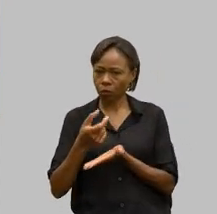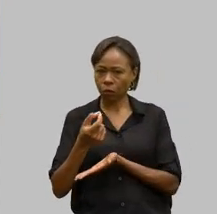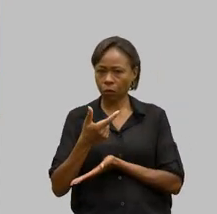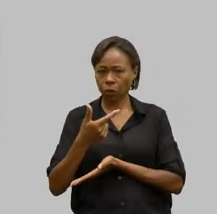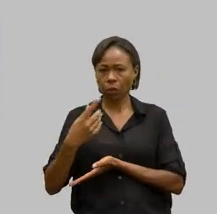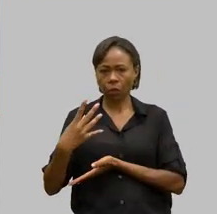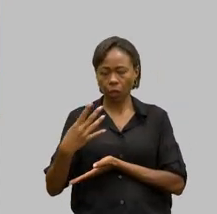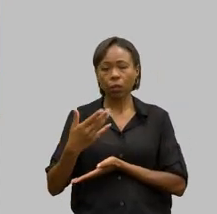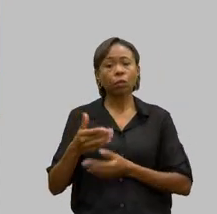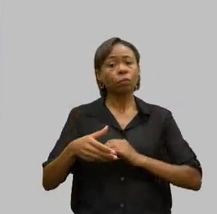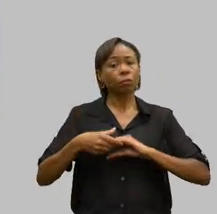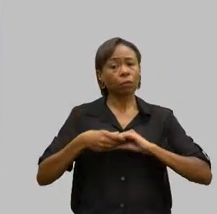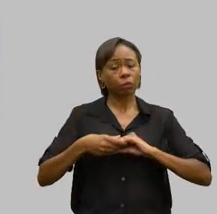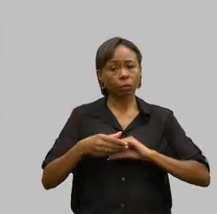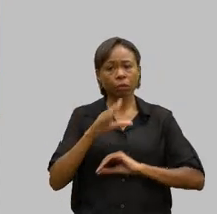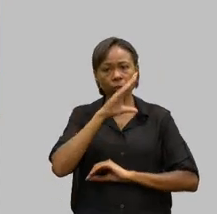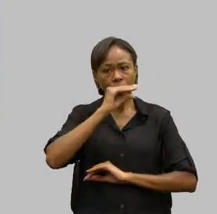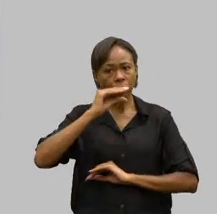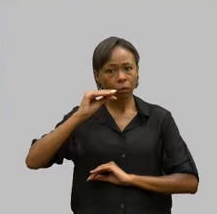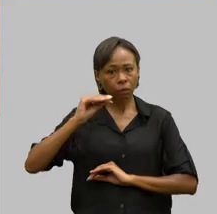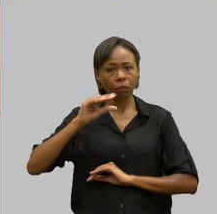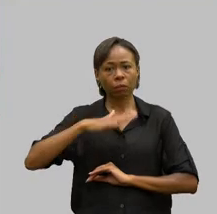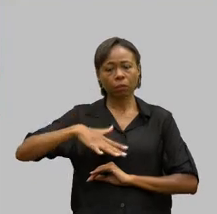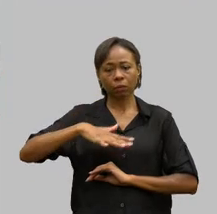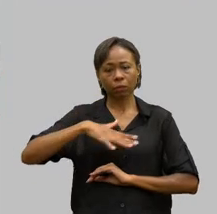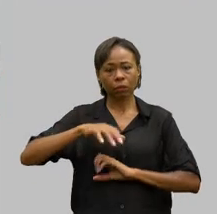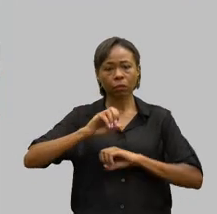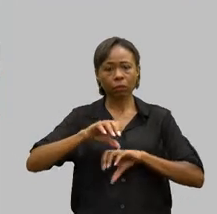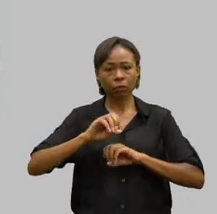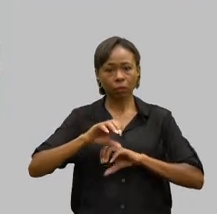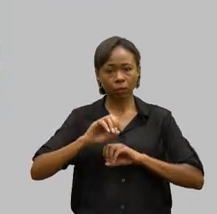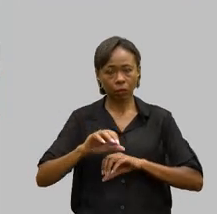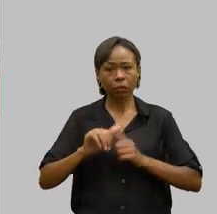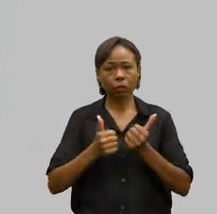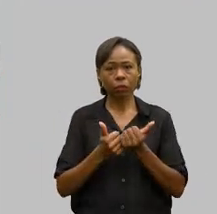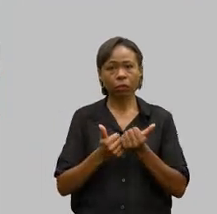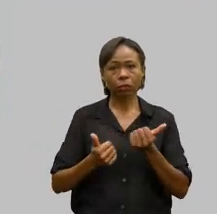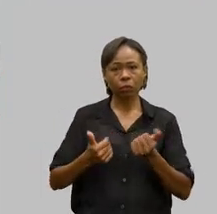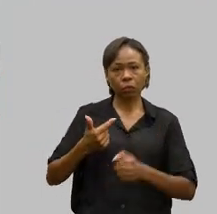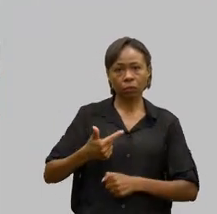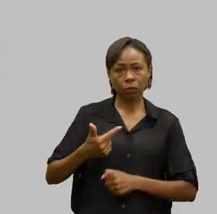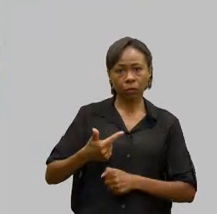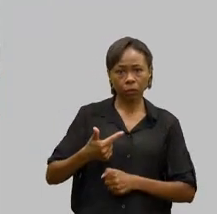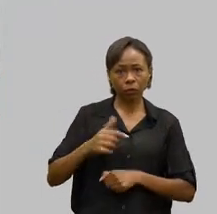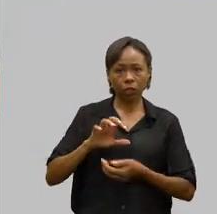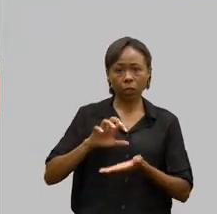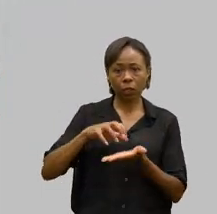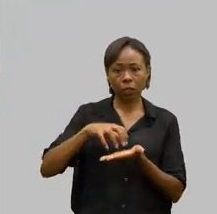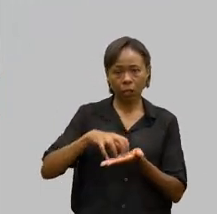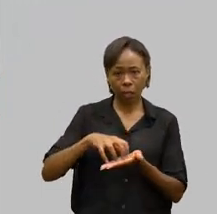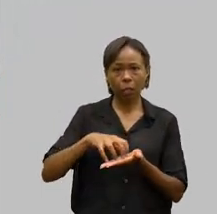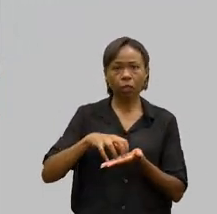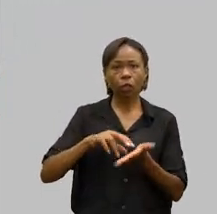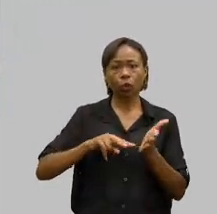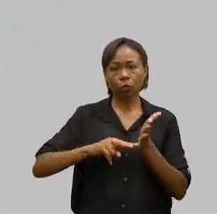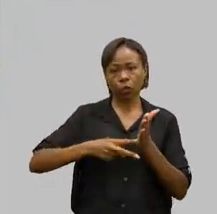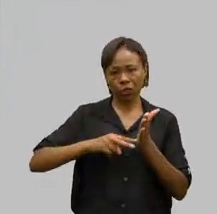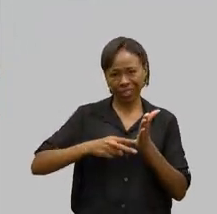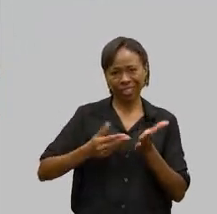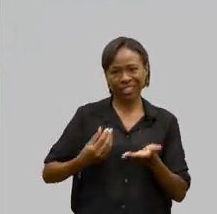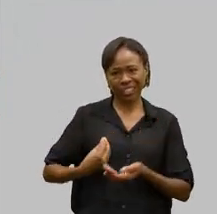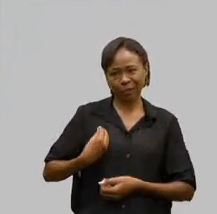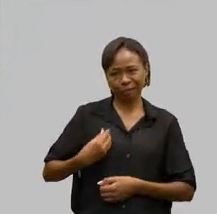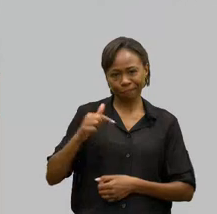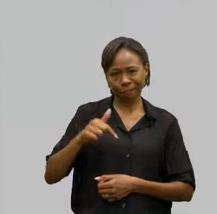que aqui estão, os servidores da educação, a subsédia regional do Sindiute, que aqui também está presente. Um abraço a